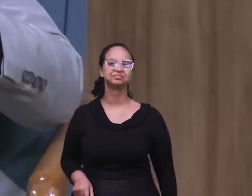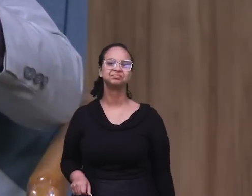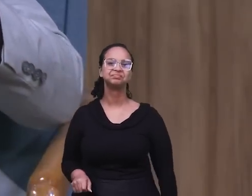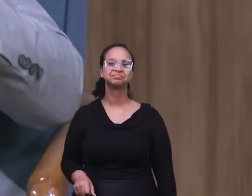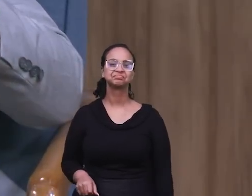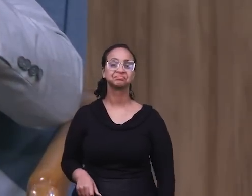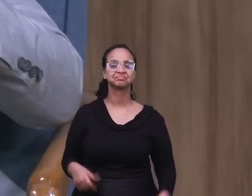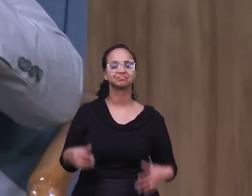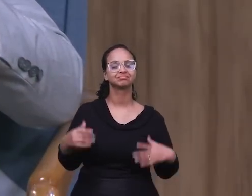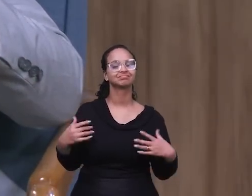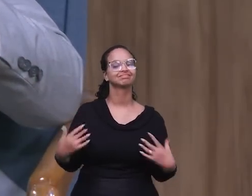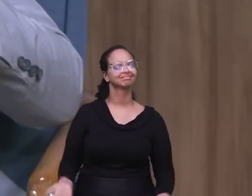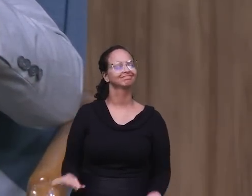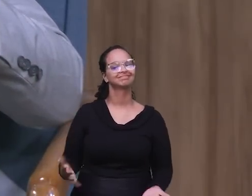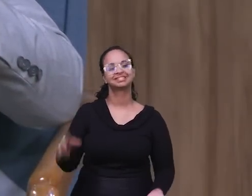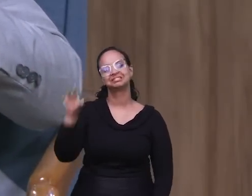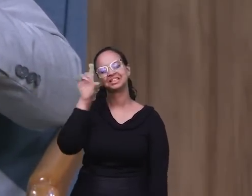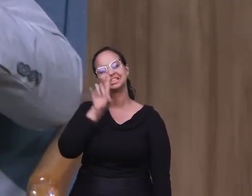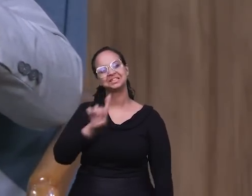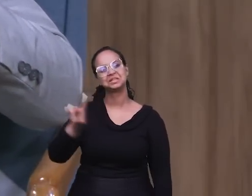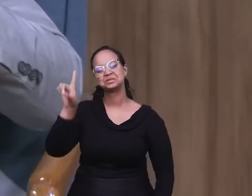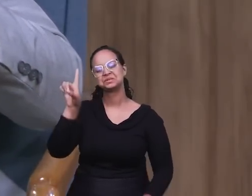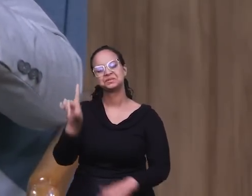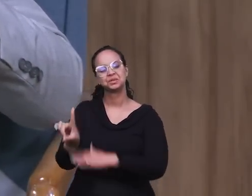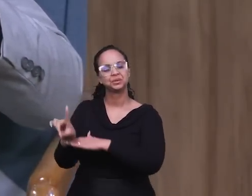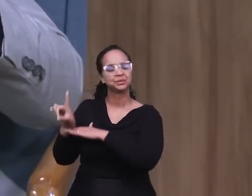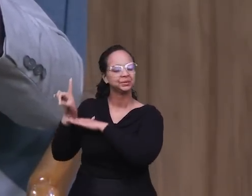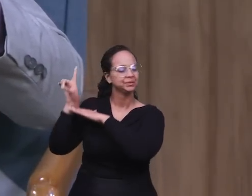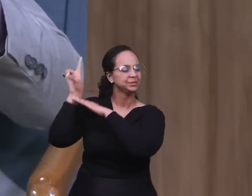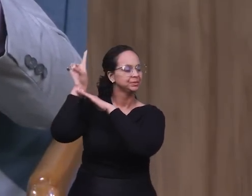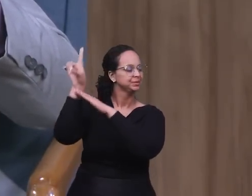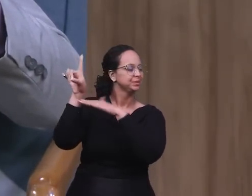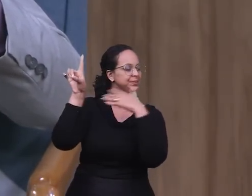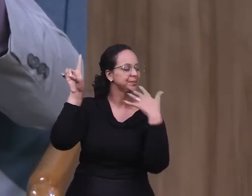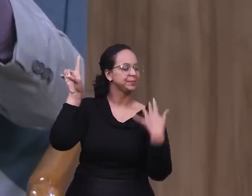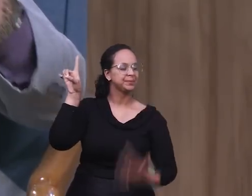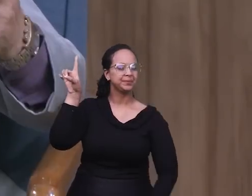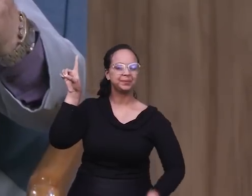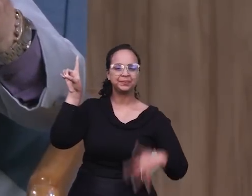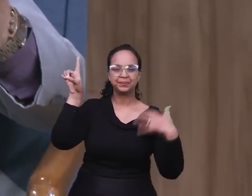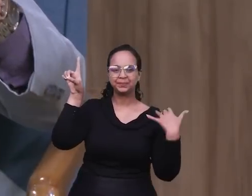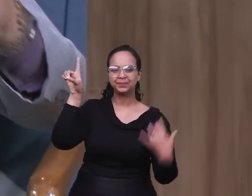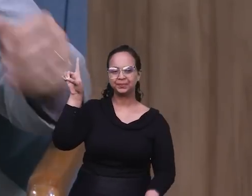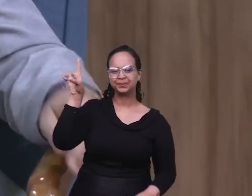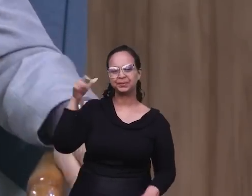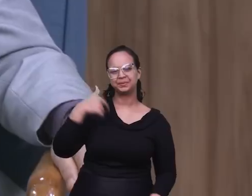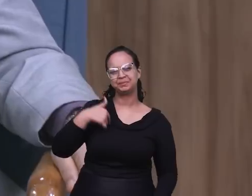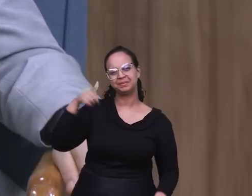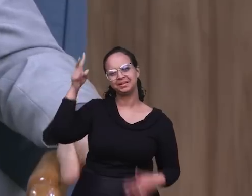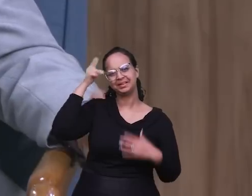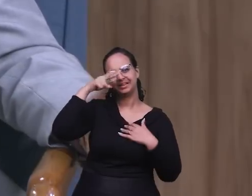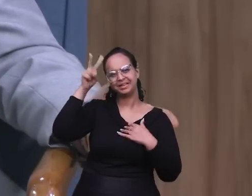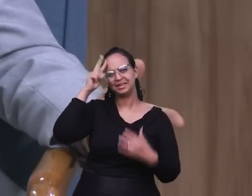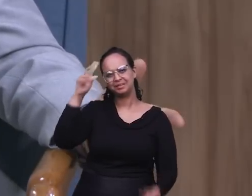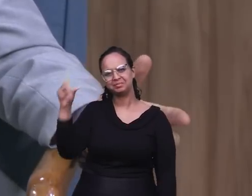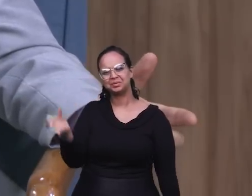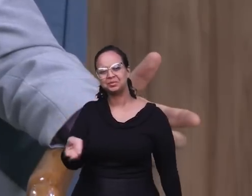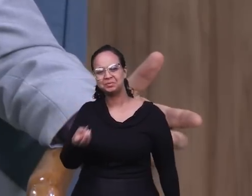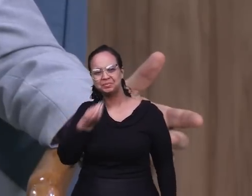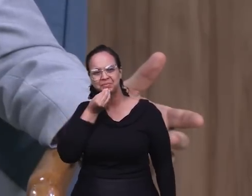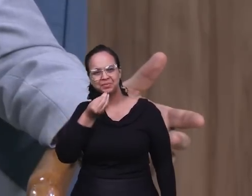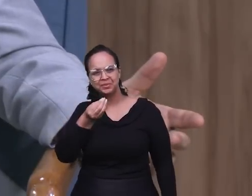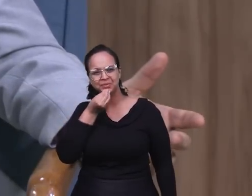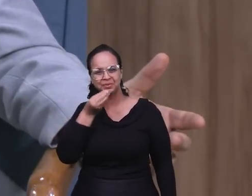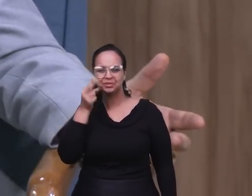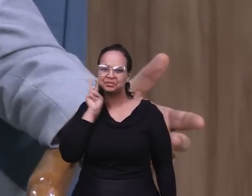A majestade de Deus é algo tão magnífico que sequer conseguimos mensurar. Eu me lembro de quando tive a oportunidade de